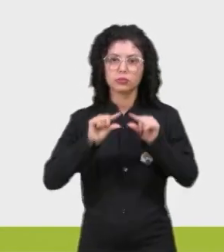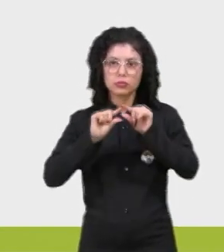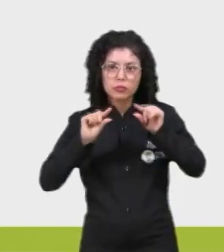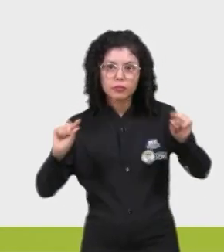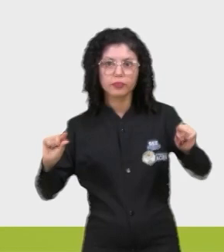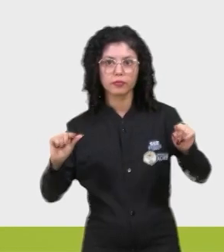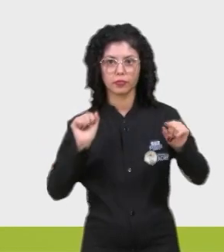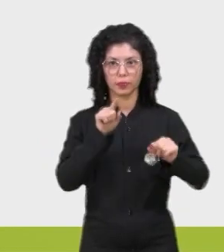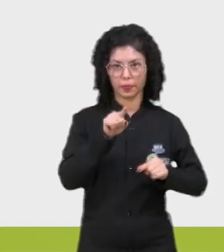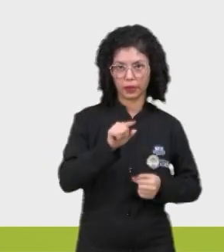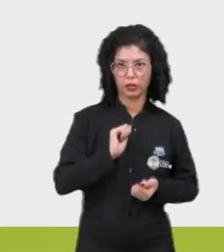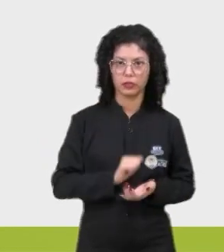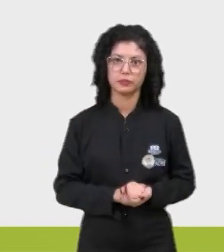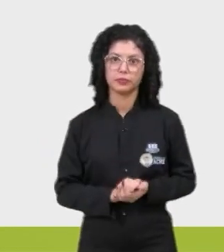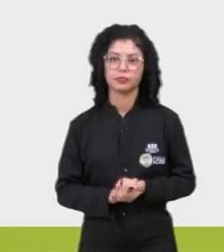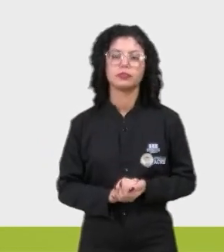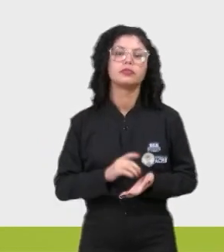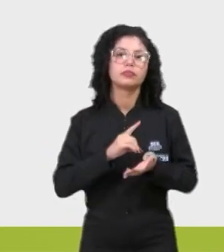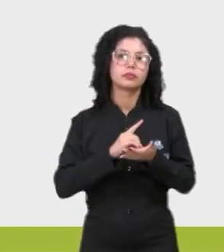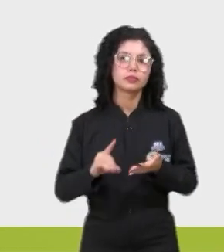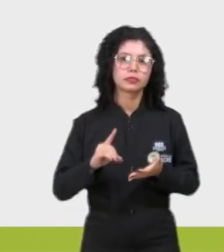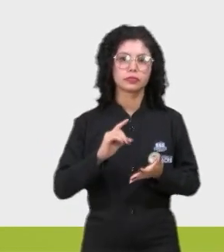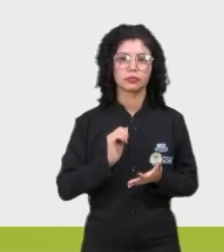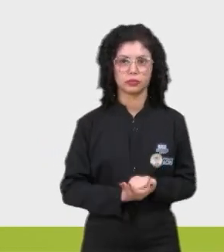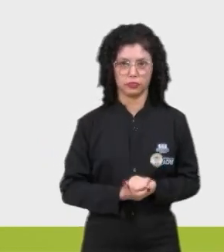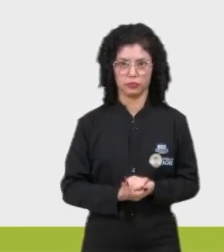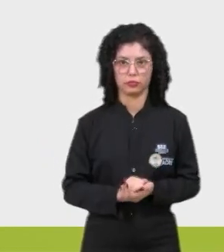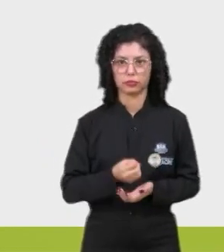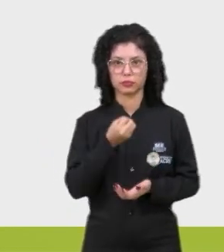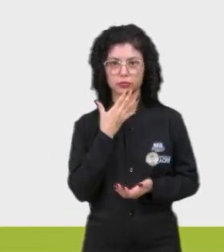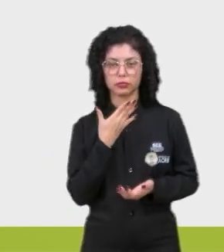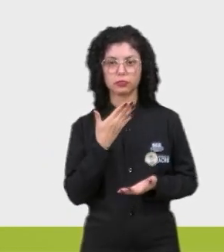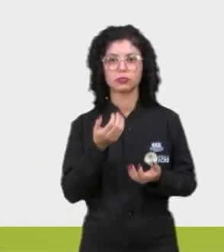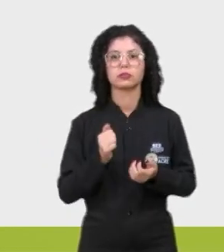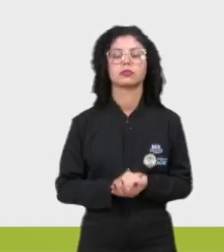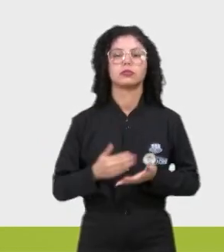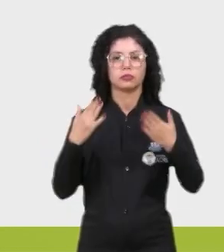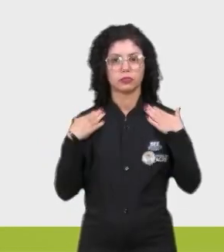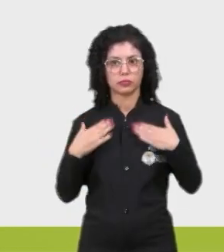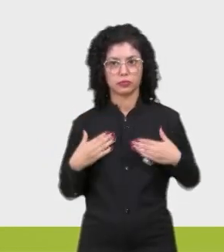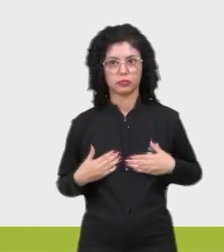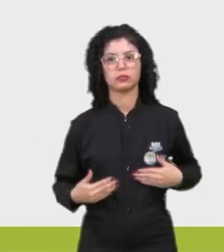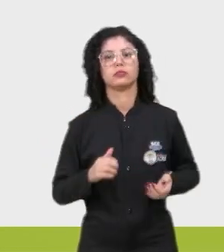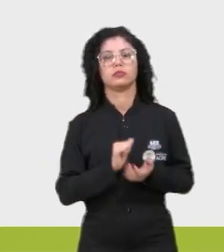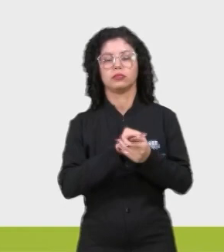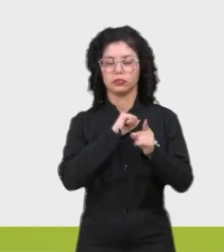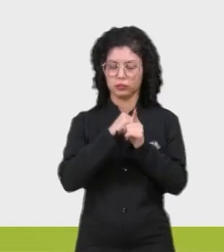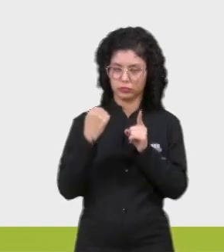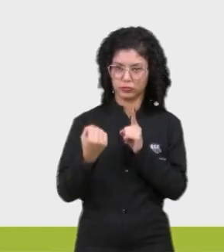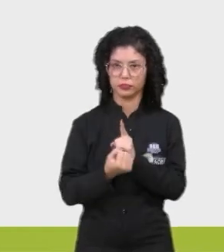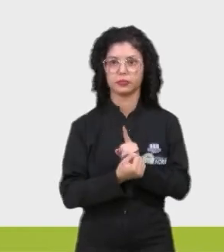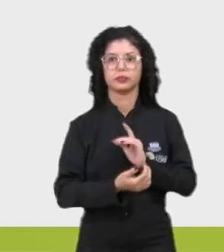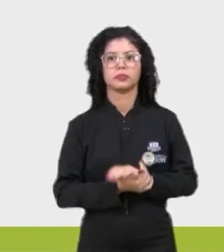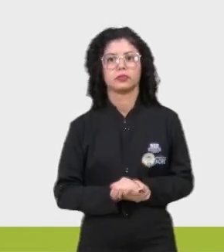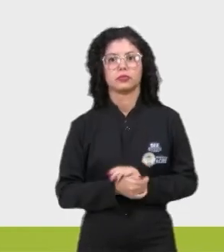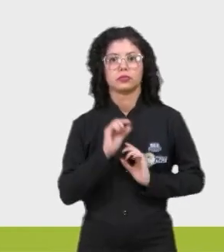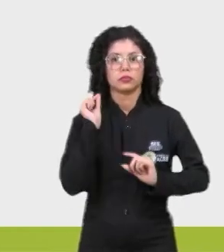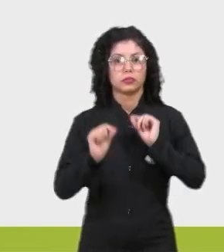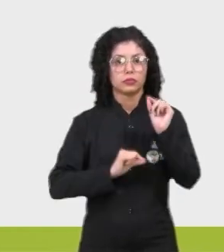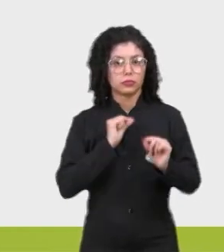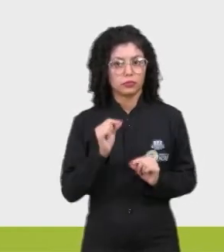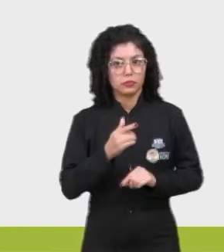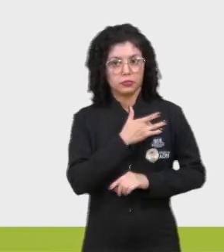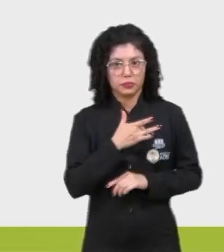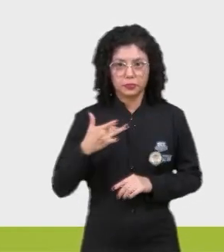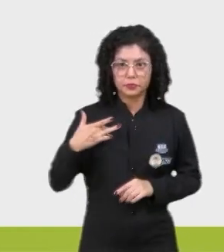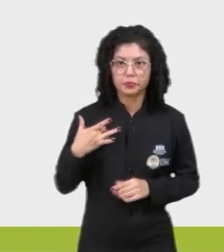curtinha para vocês, que é do dicionário Michaelis, né? Bem-estar físico, psíquico e social. O que é a